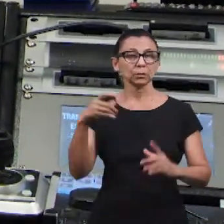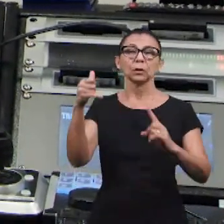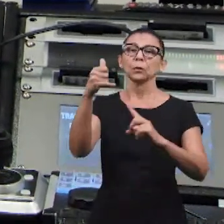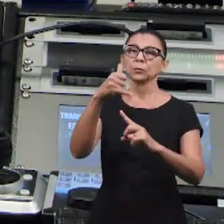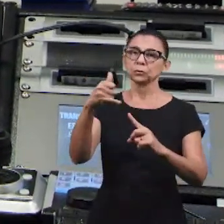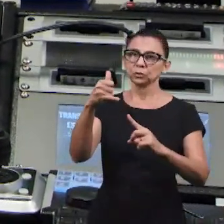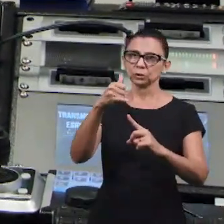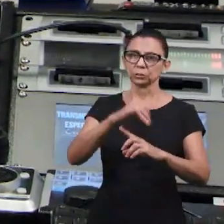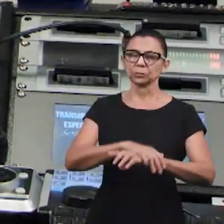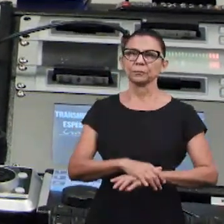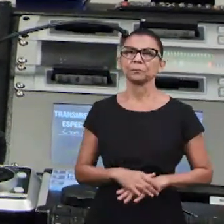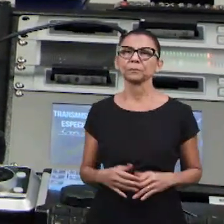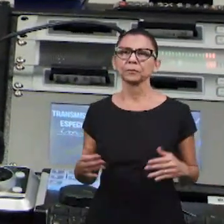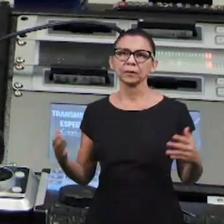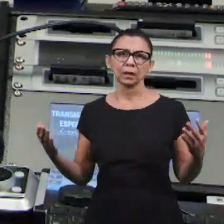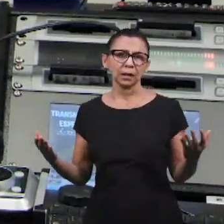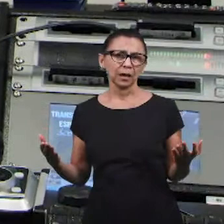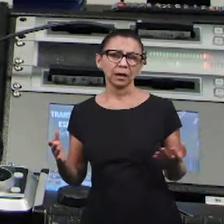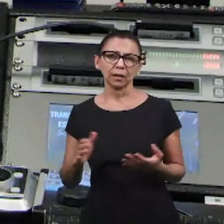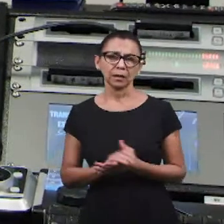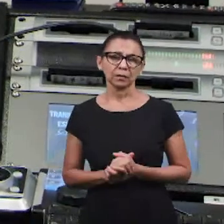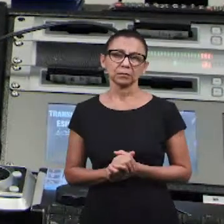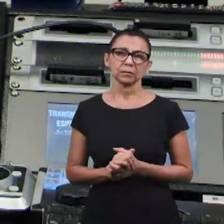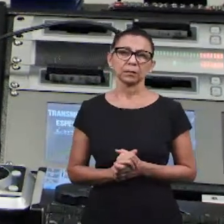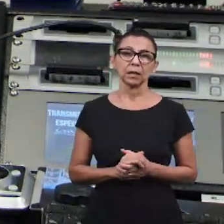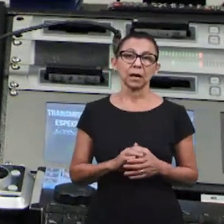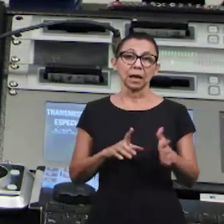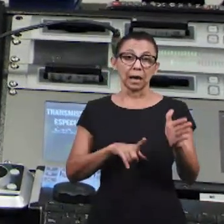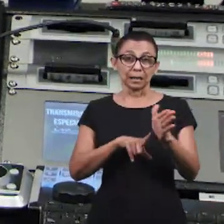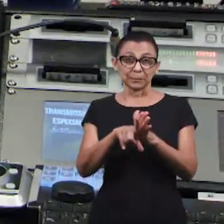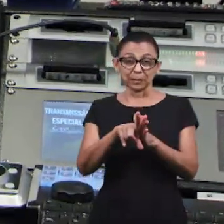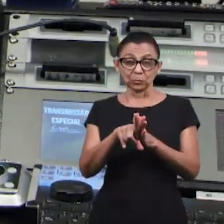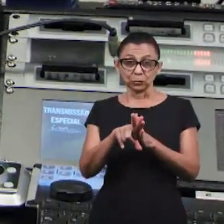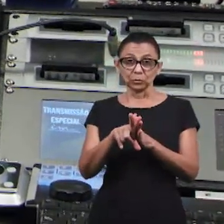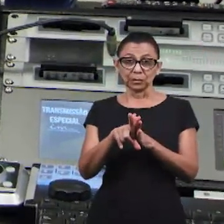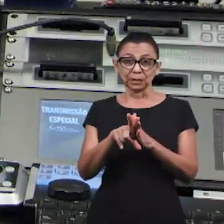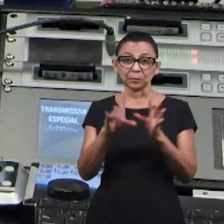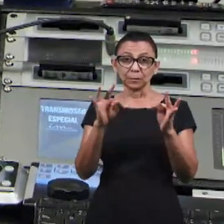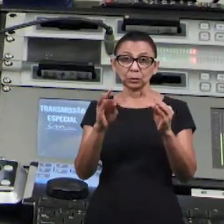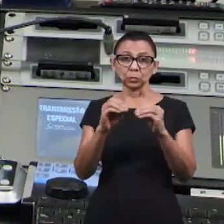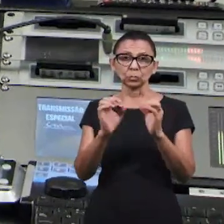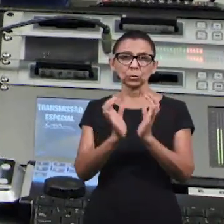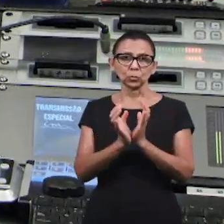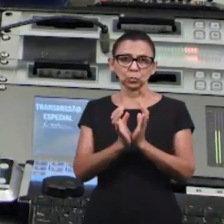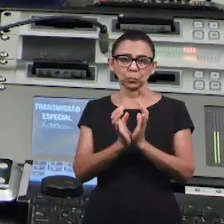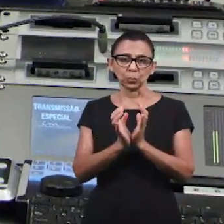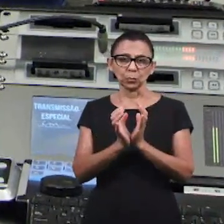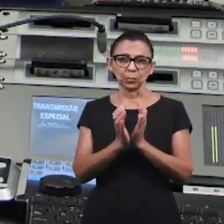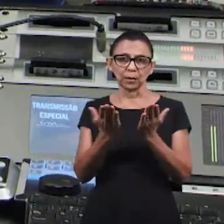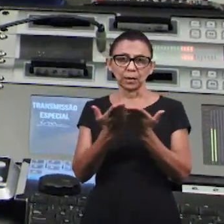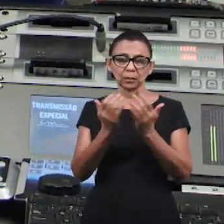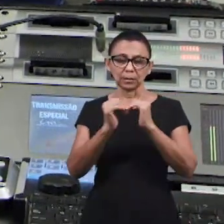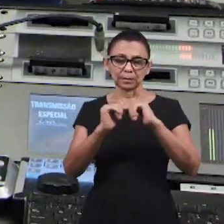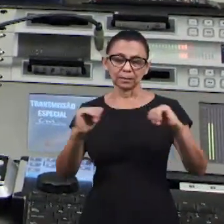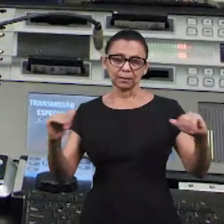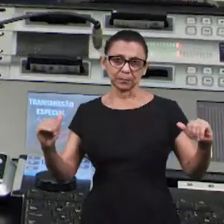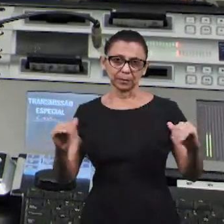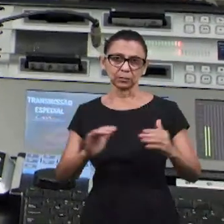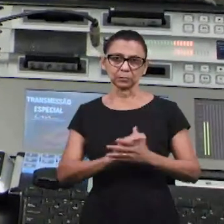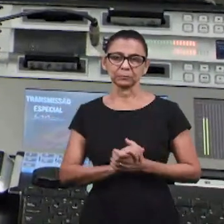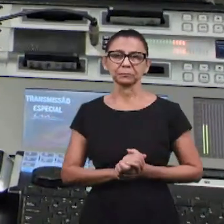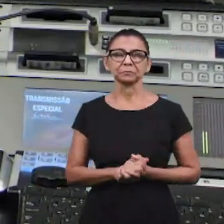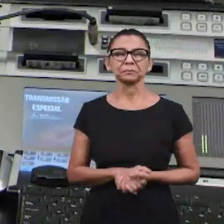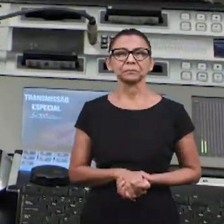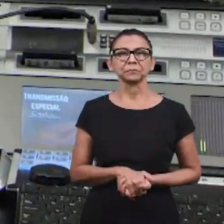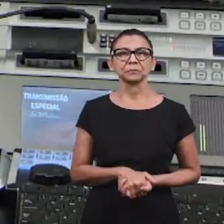a destinação era para todos, independentemente, criança, adulto. Agora não, agora é para professoras, jovens, senhoras, obreiros, diáconos